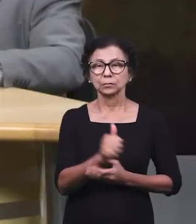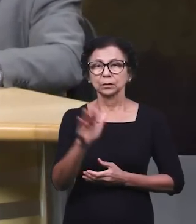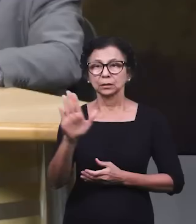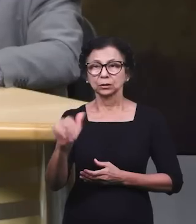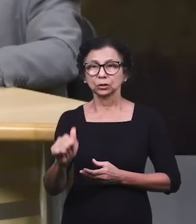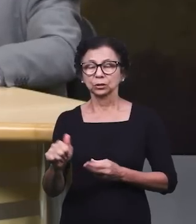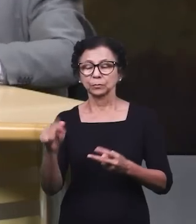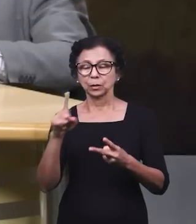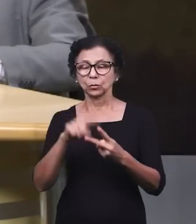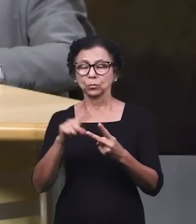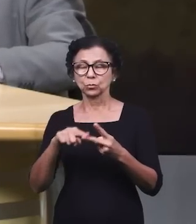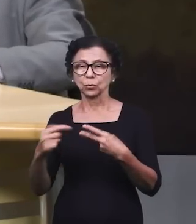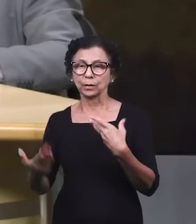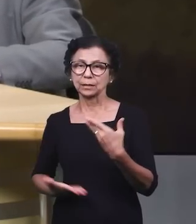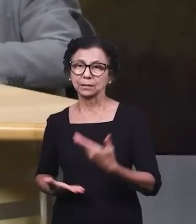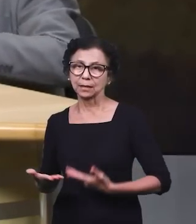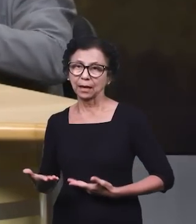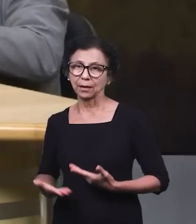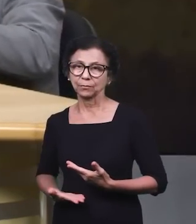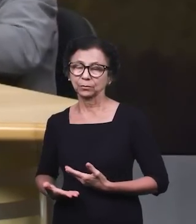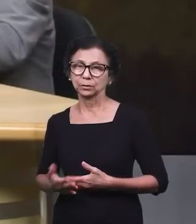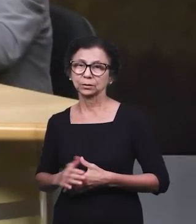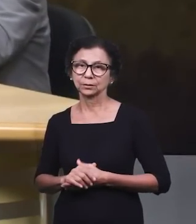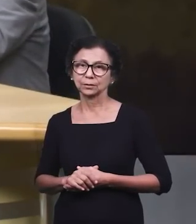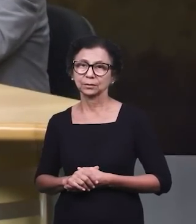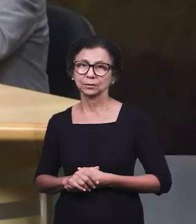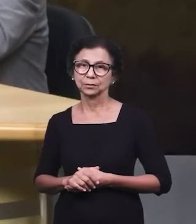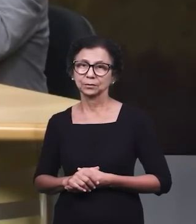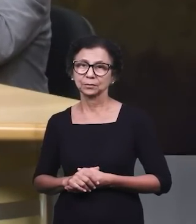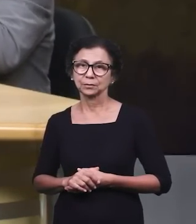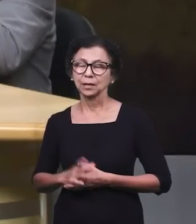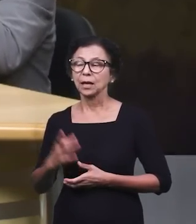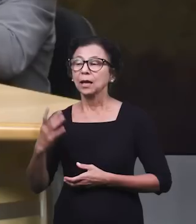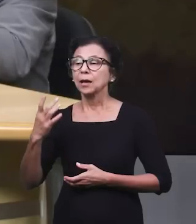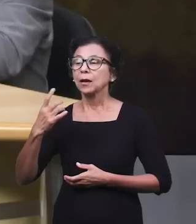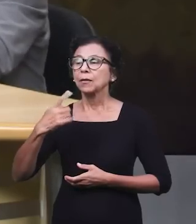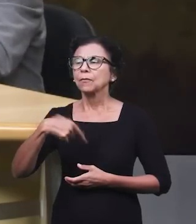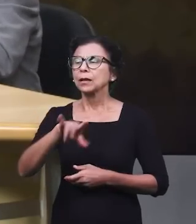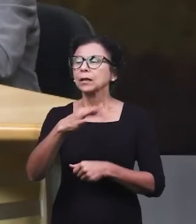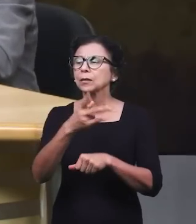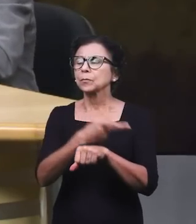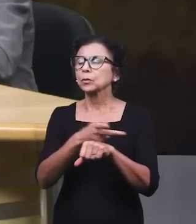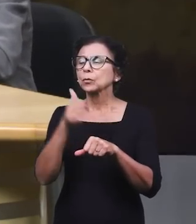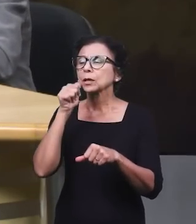da esposa para o seu filho Isaac. Como é que a gente pode ver isso na vida da família?